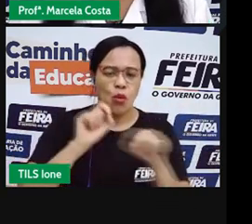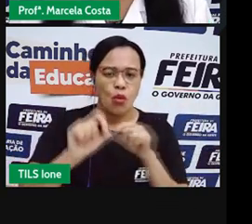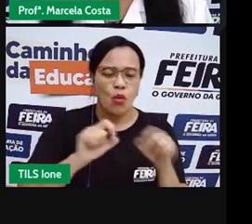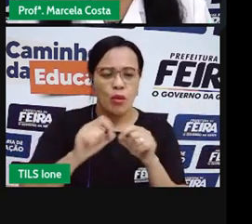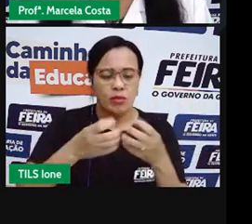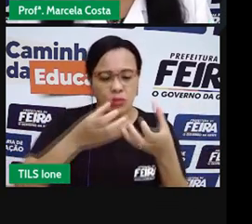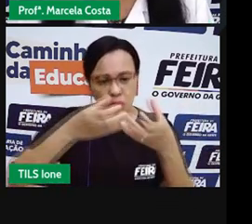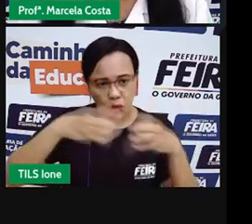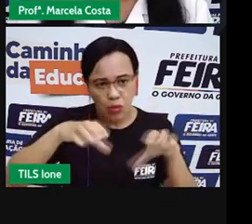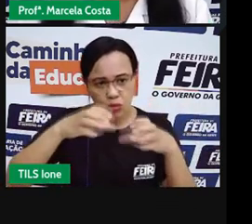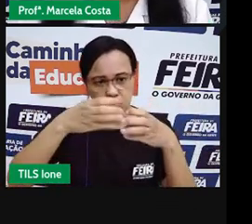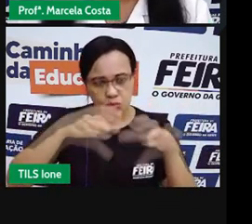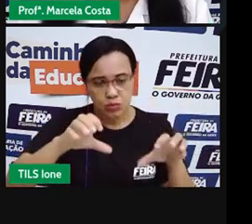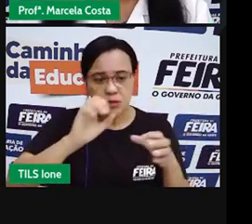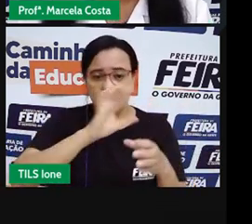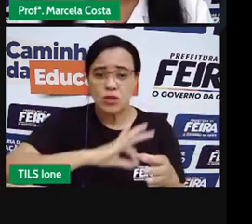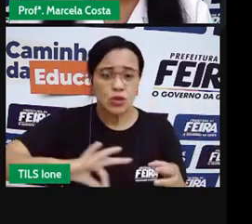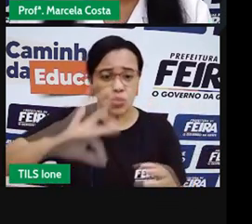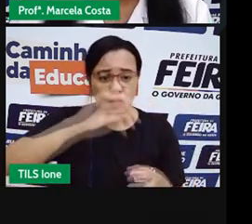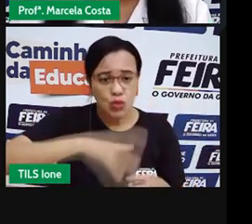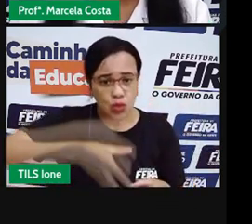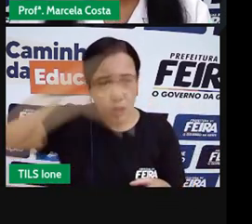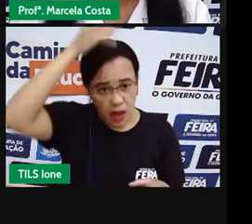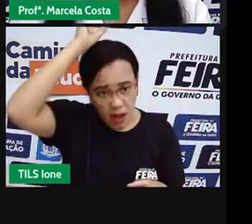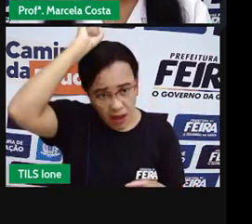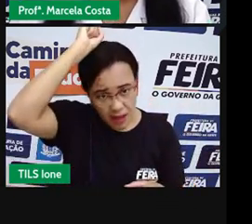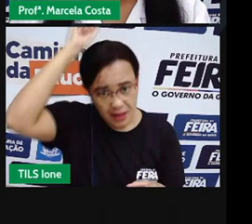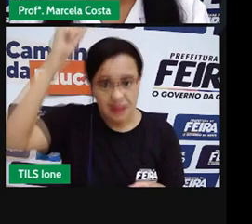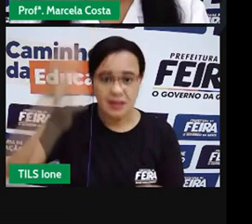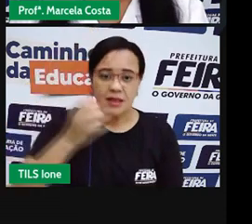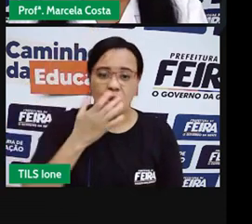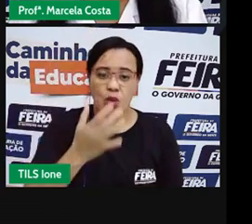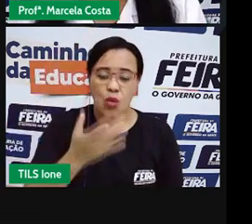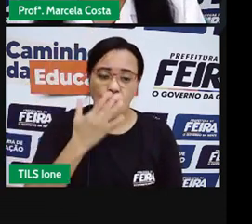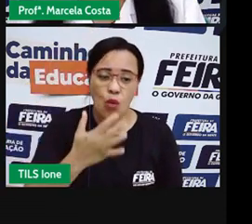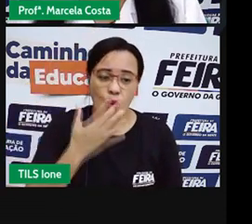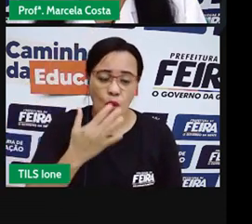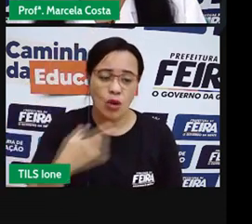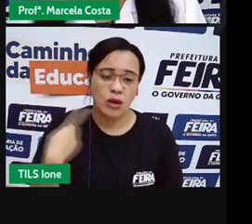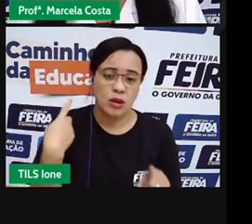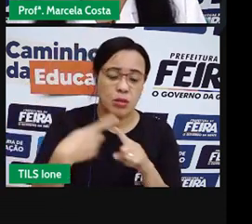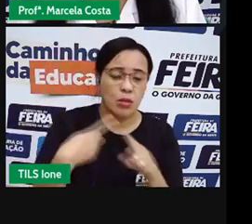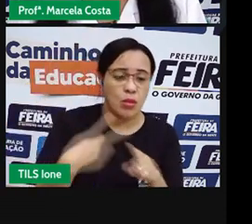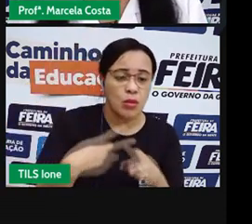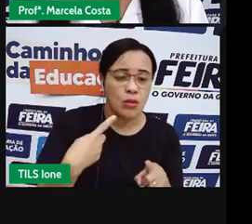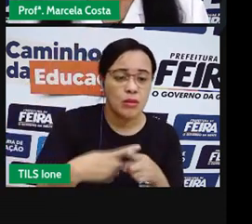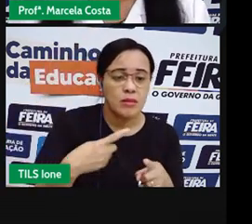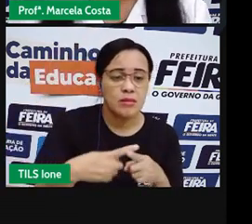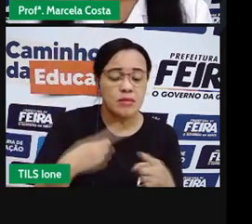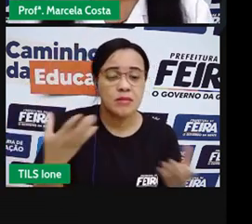se os ovos de todas as galinhas têm a mesma cor e por que isso acontece?